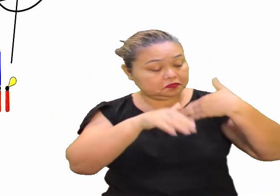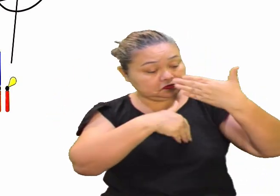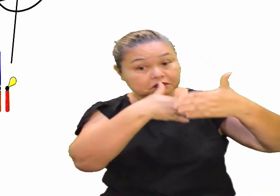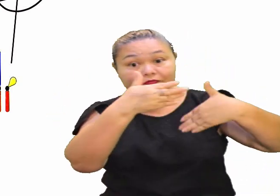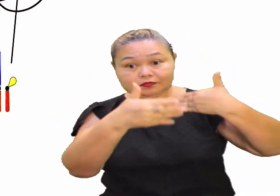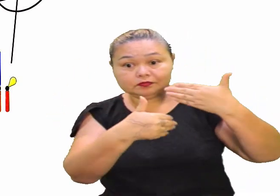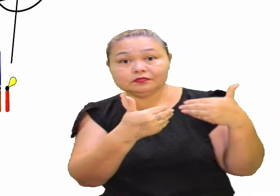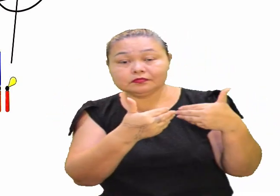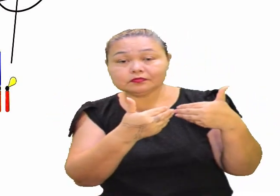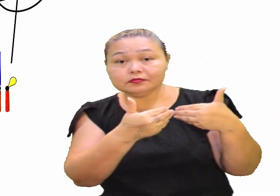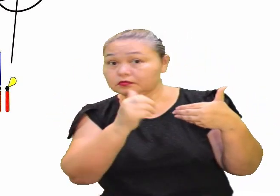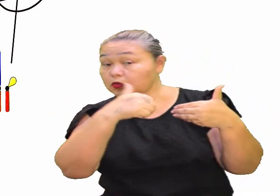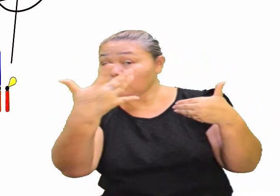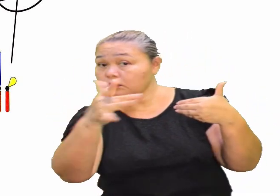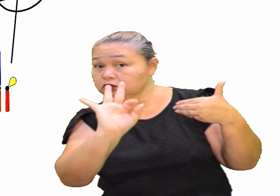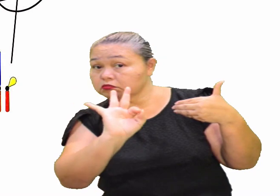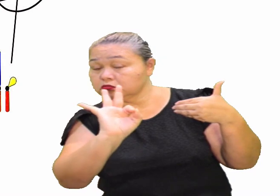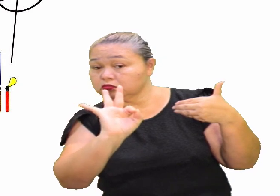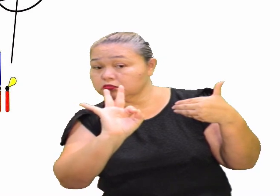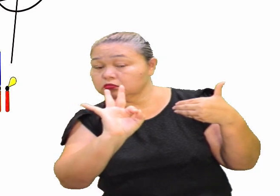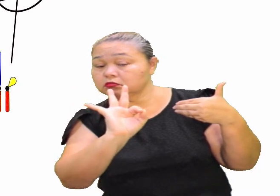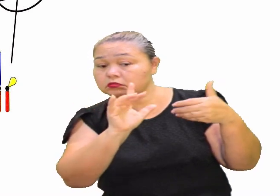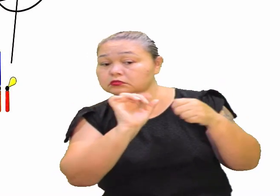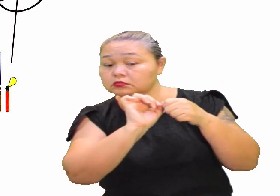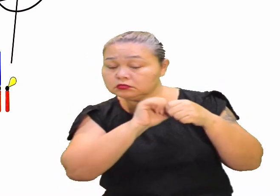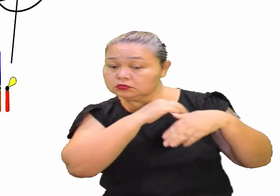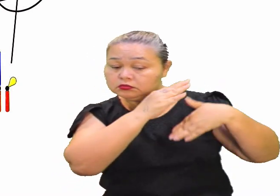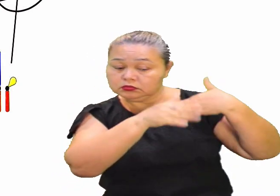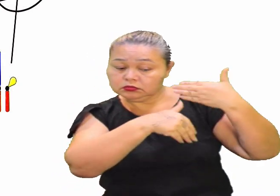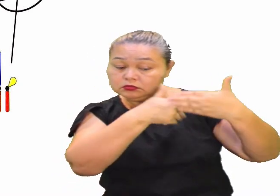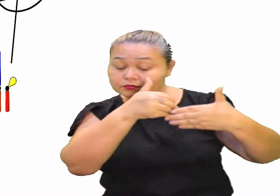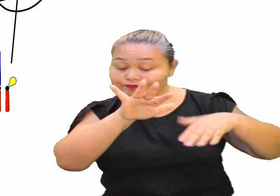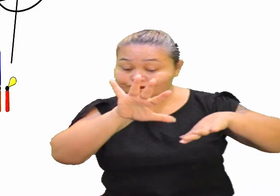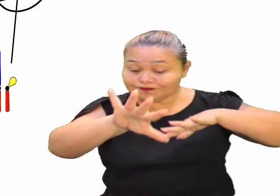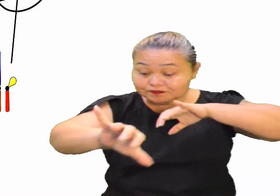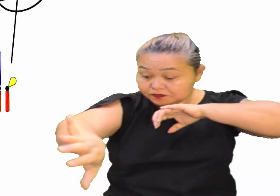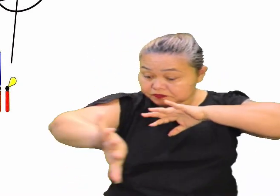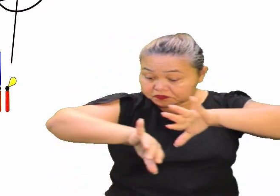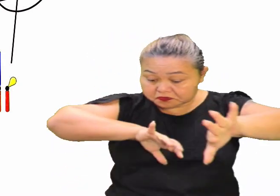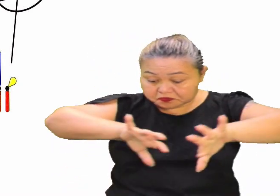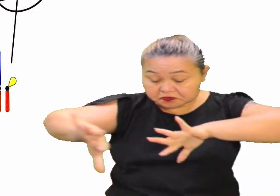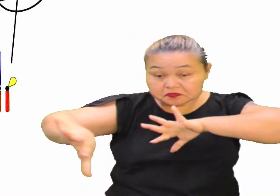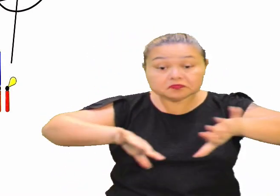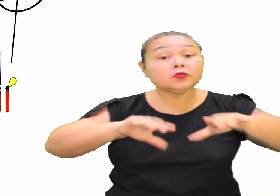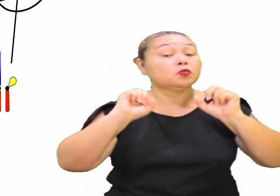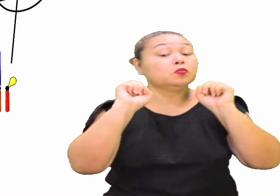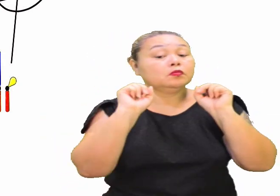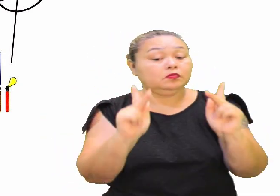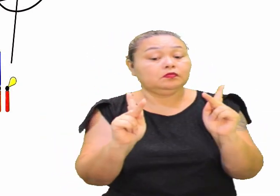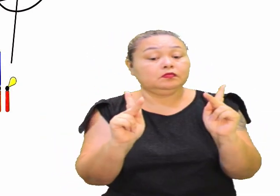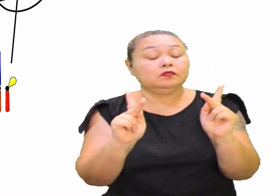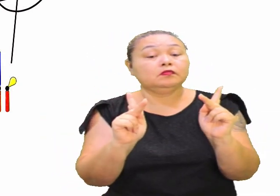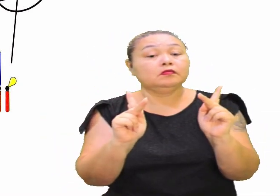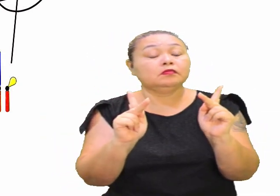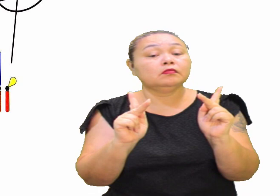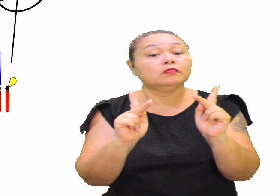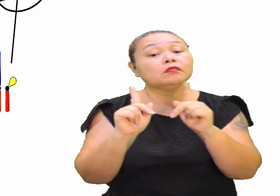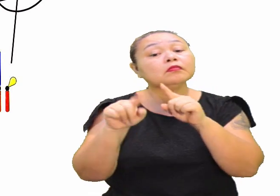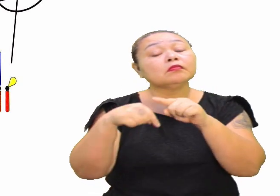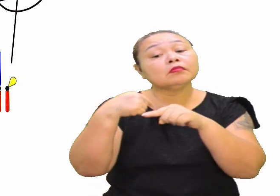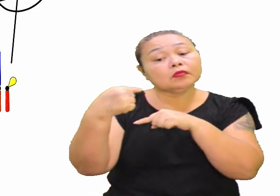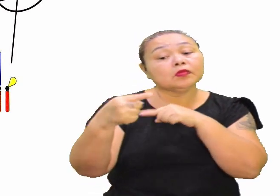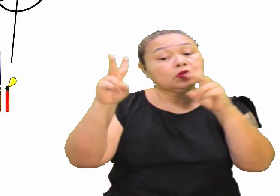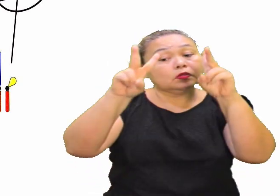a probabilidade de nascer homem é igual a de nascer mulher. Isso é esperado. Como é que a gente faz? Olha para